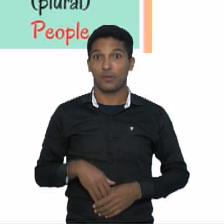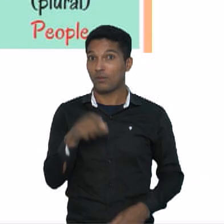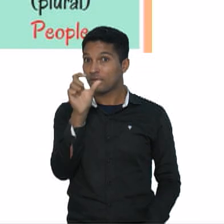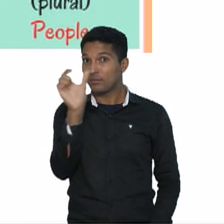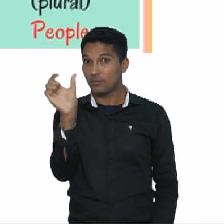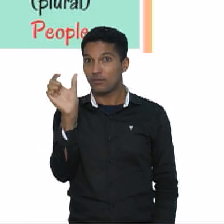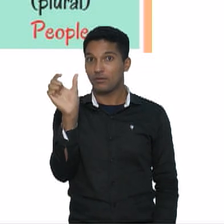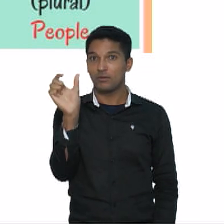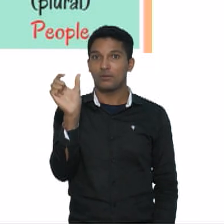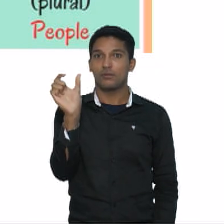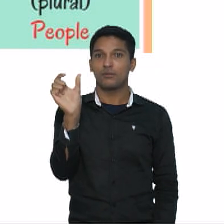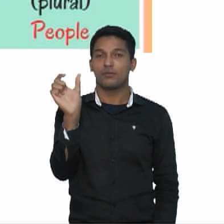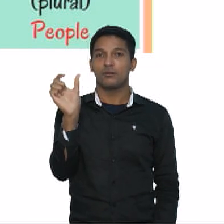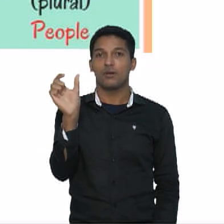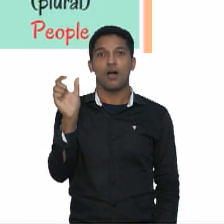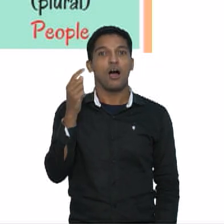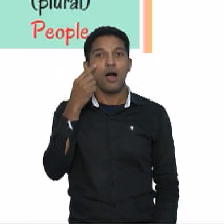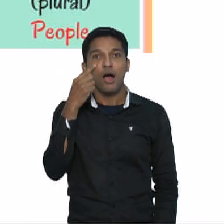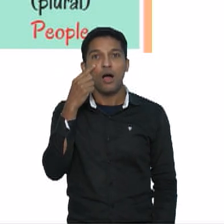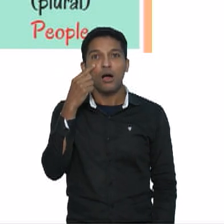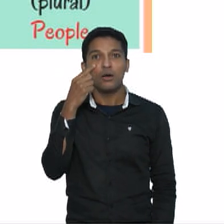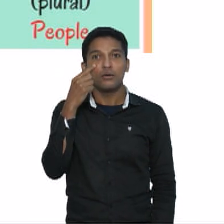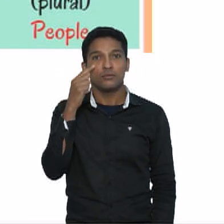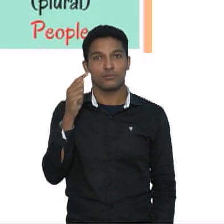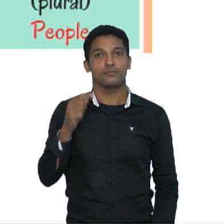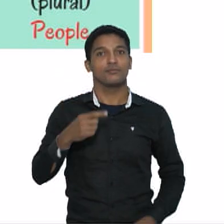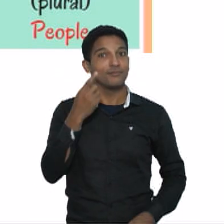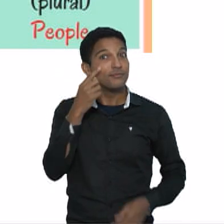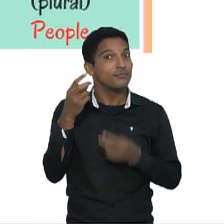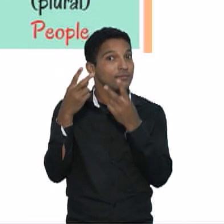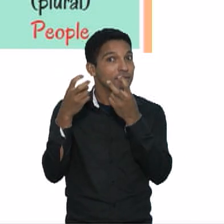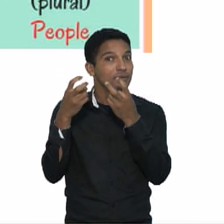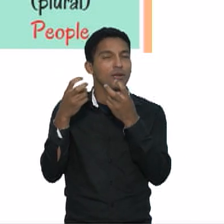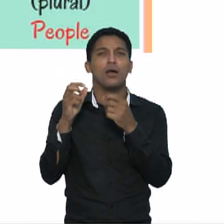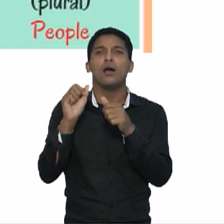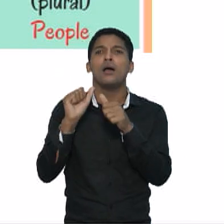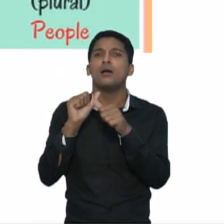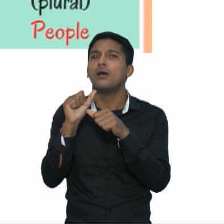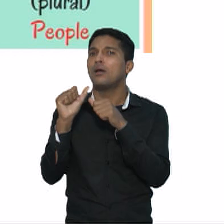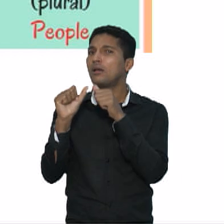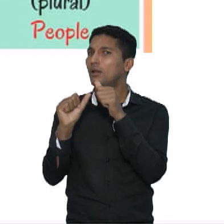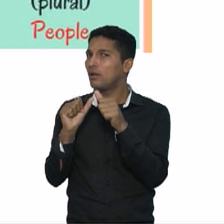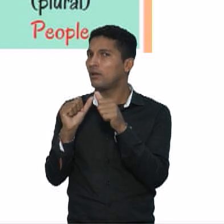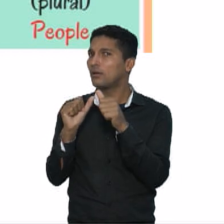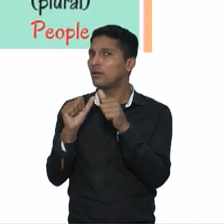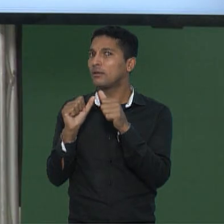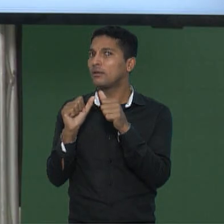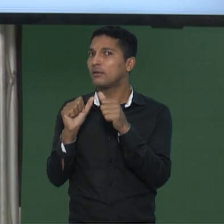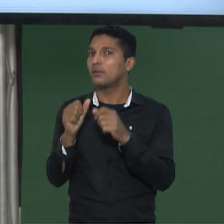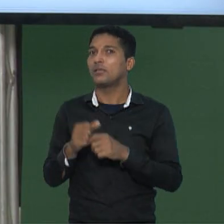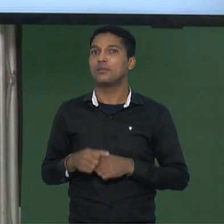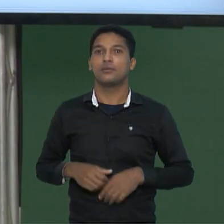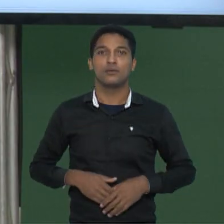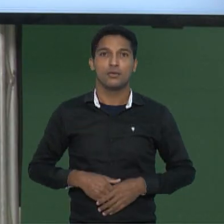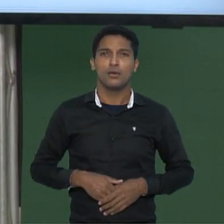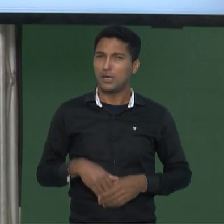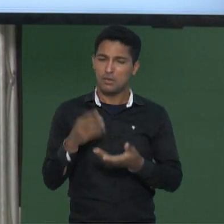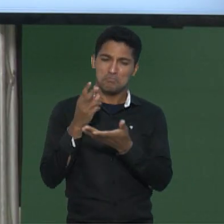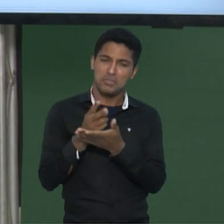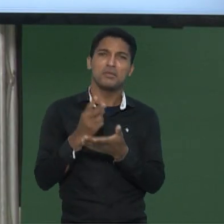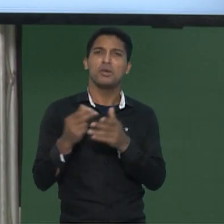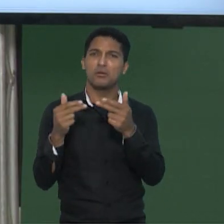woman, plural, women. O que trocou? Teacher, a mesma coisa, né? Só